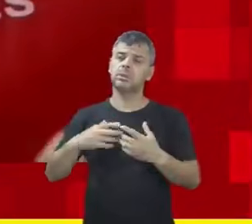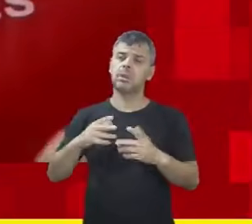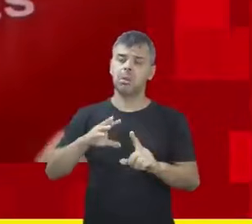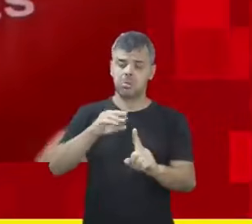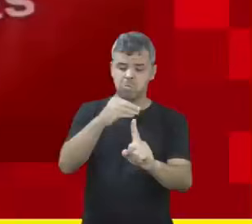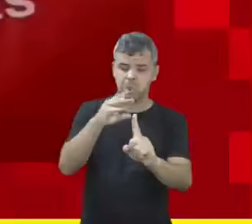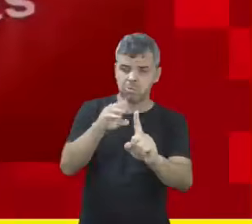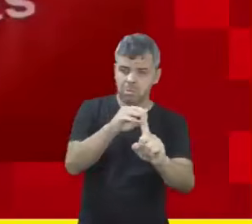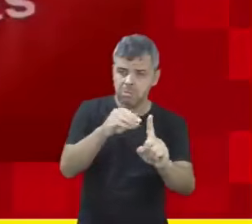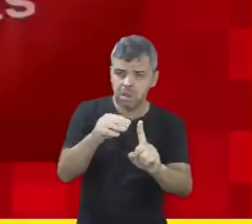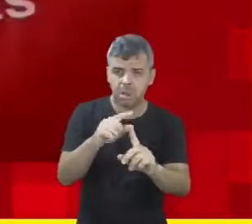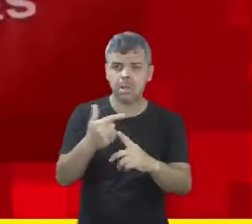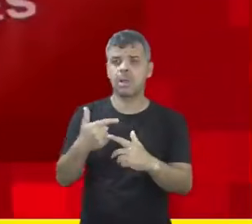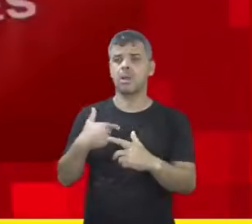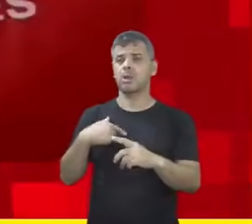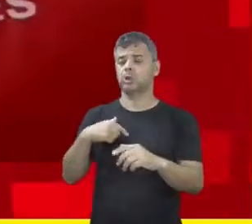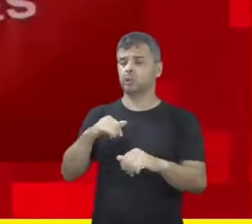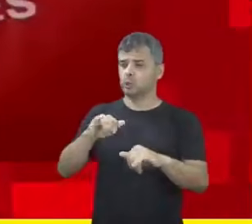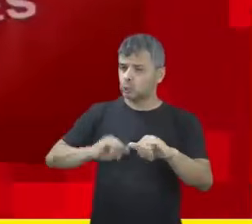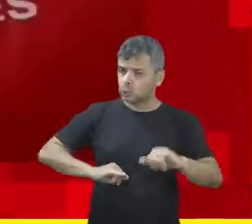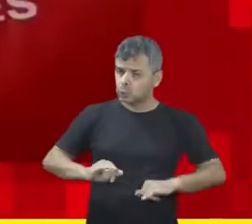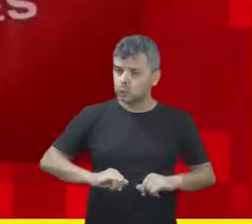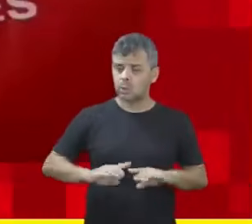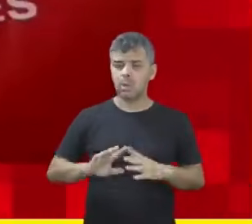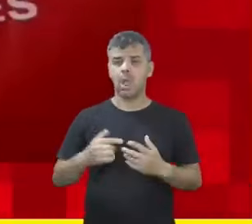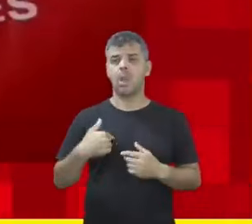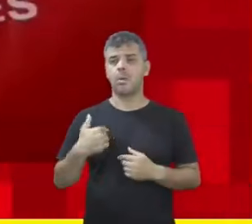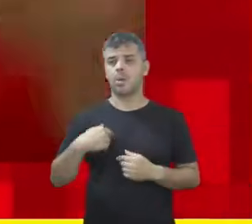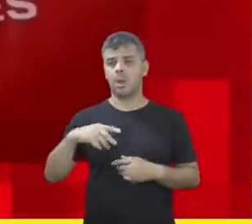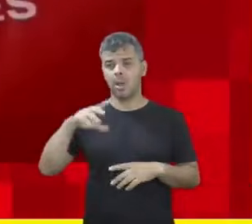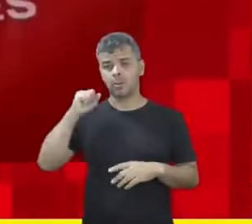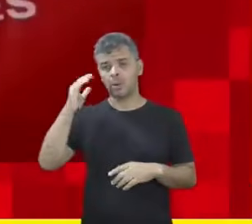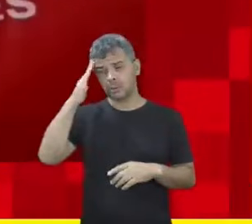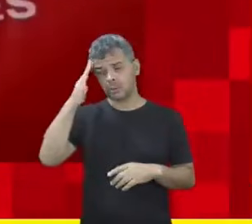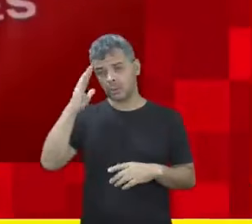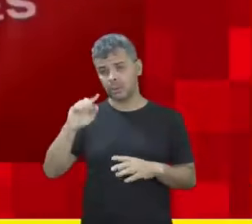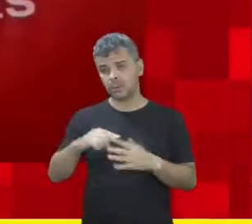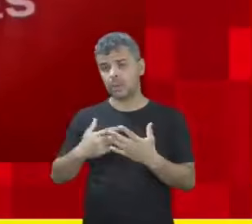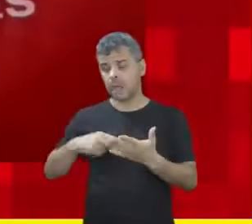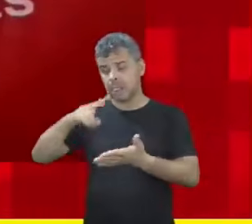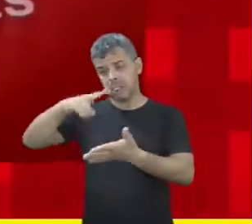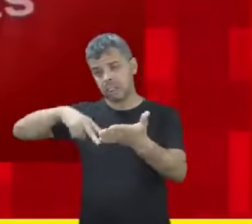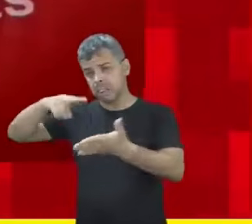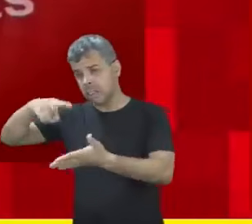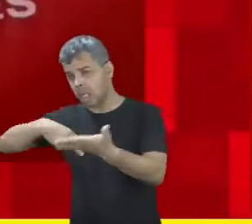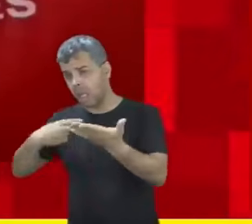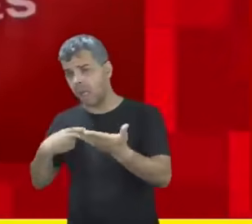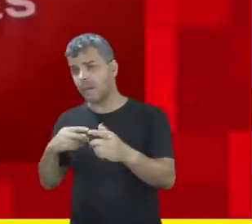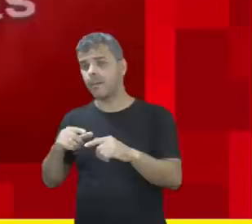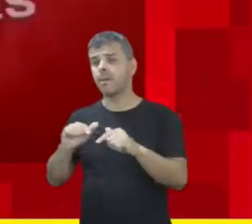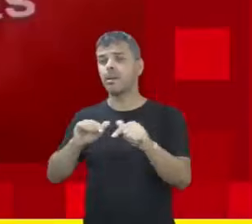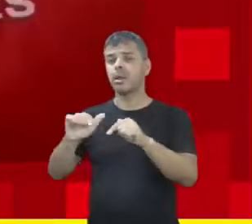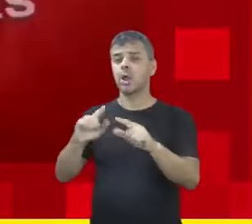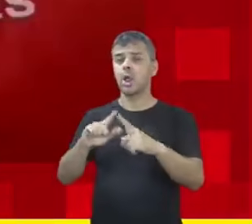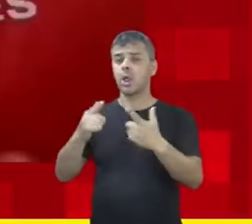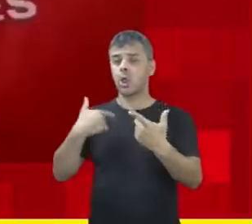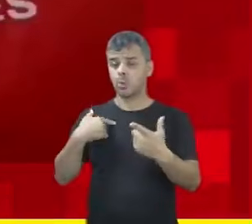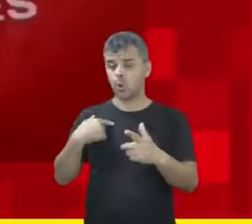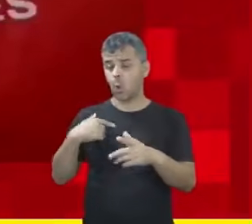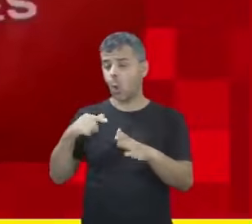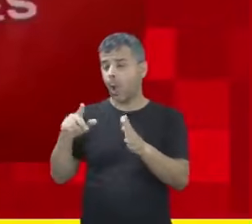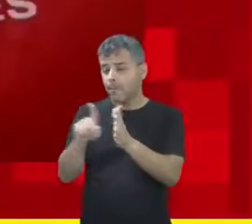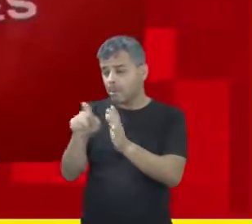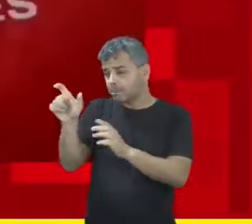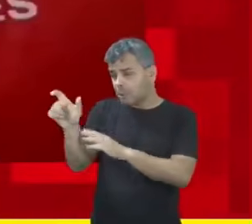abuso, né, sofrido, porque muitas vezes a gente tem uma noção por algo que a gente lê, por algo que um familiar que trabalha, mas quando o próprio